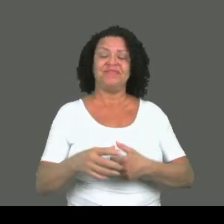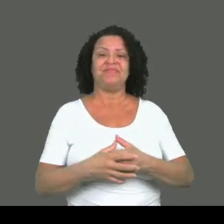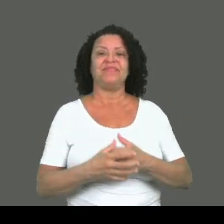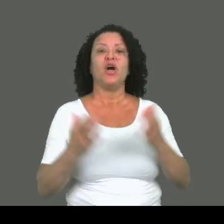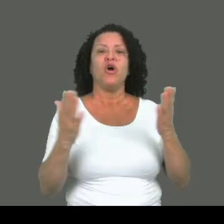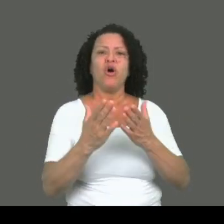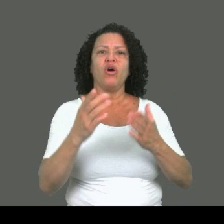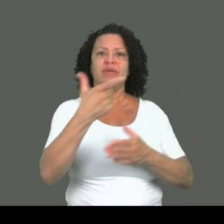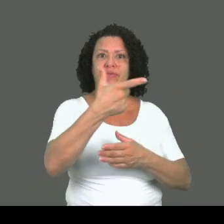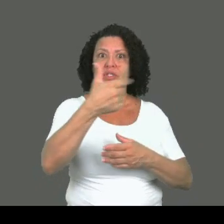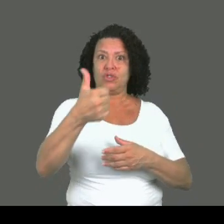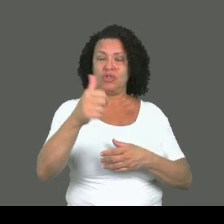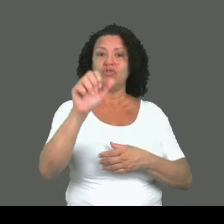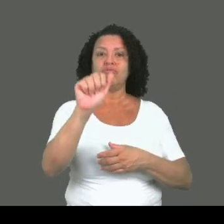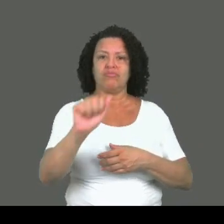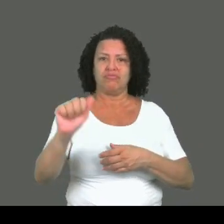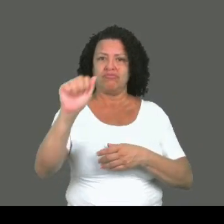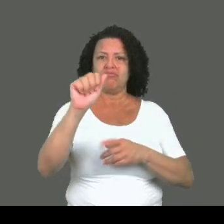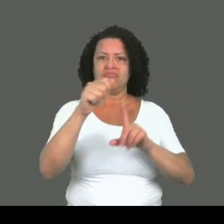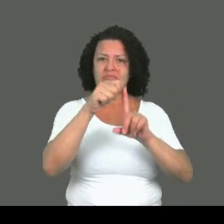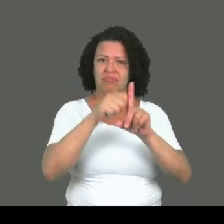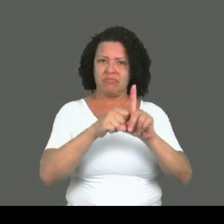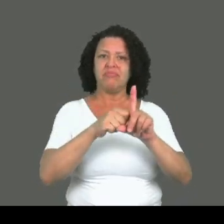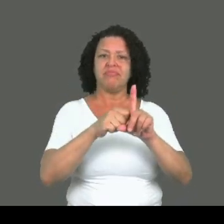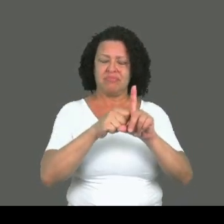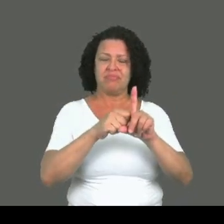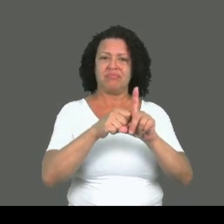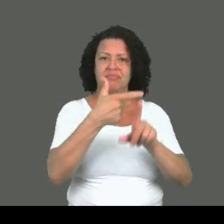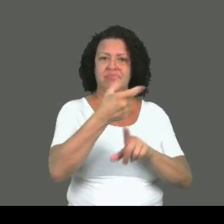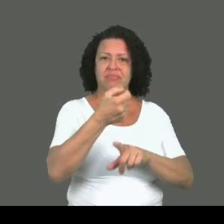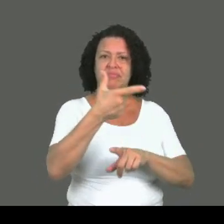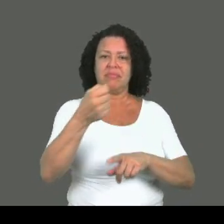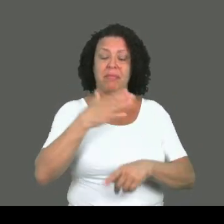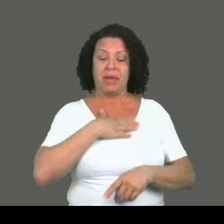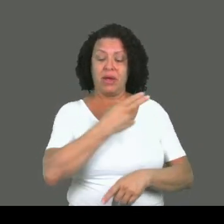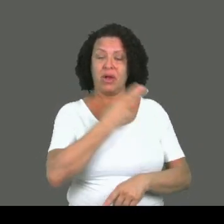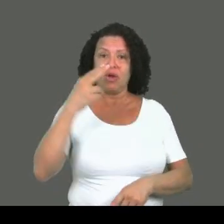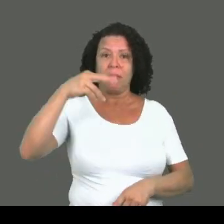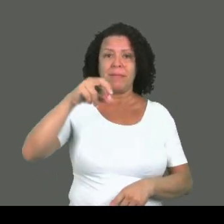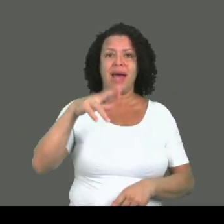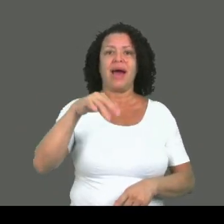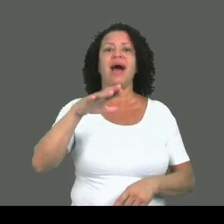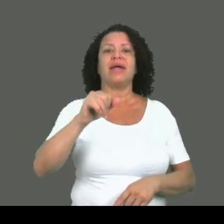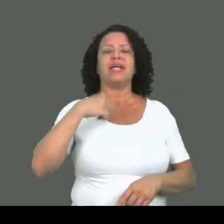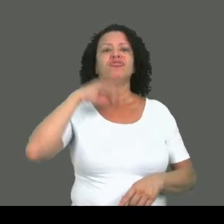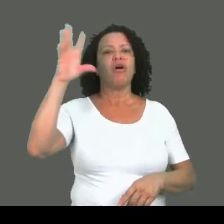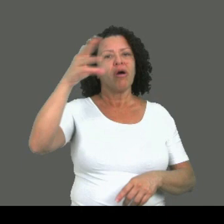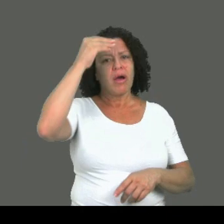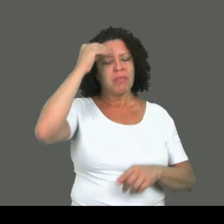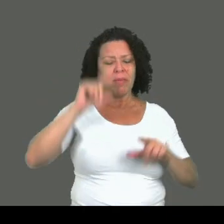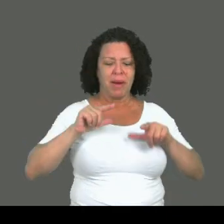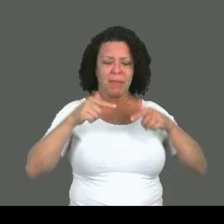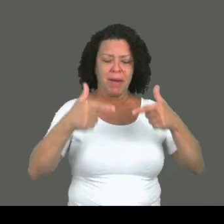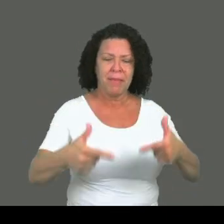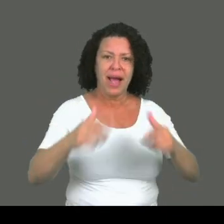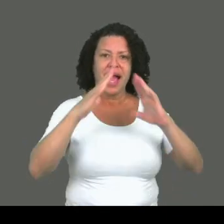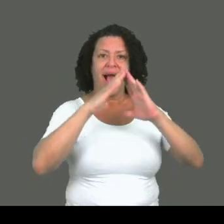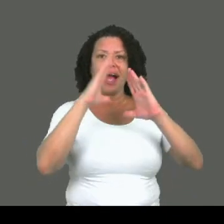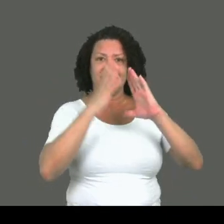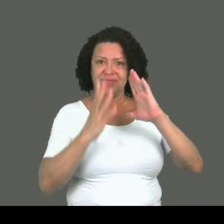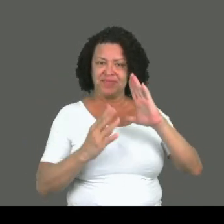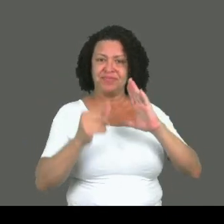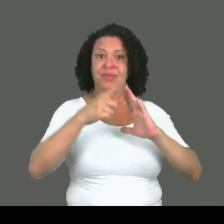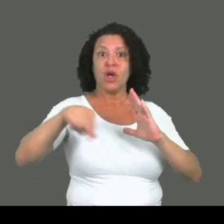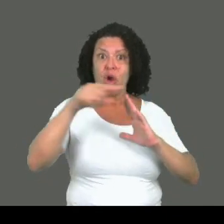Hoje, dia 21 de agosto de 2020, meu nome é Marina, sou médium colaboradora da casa e hoje vamos